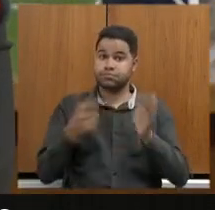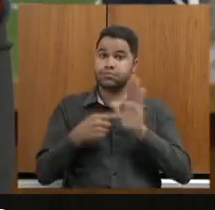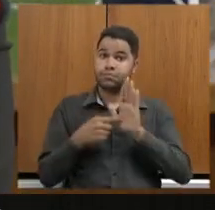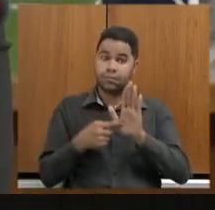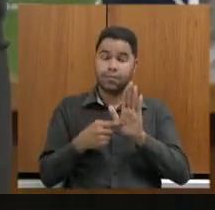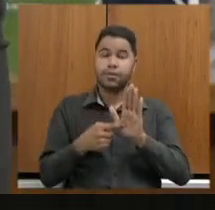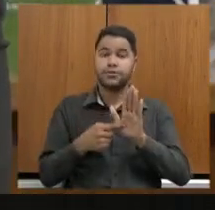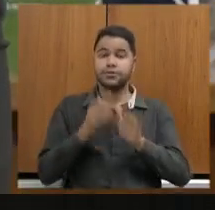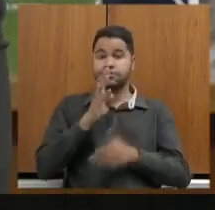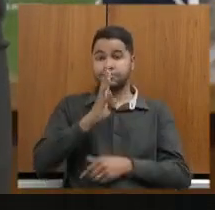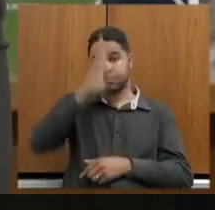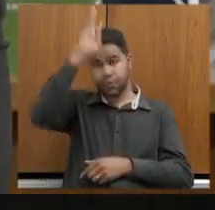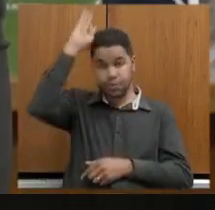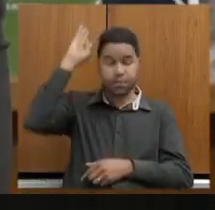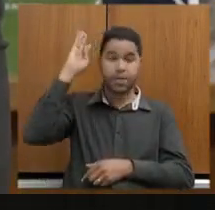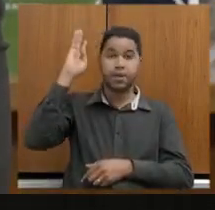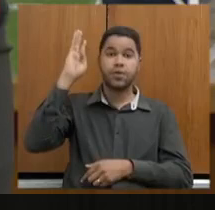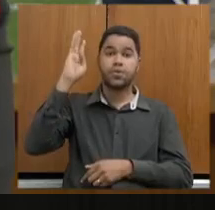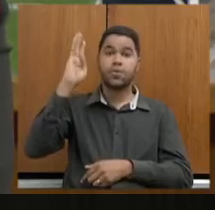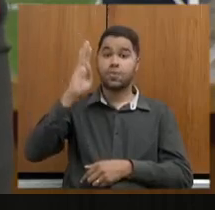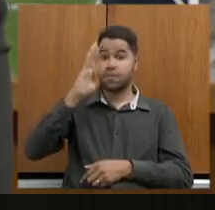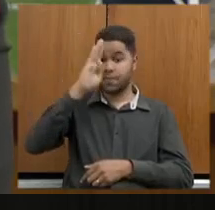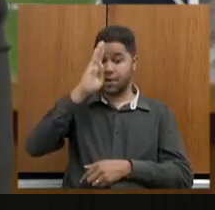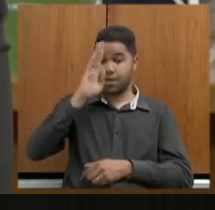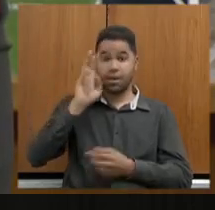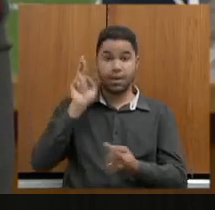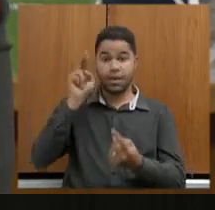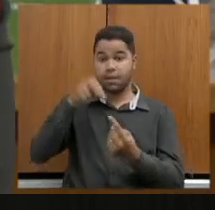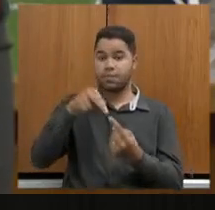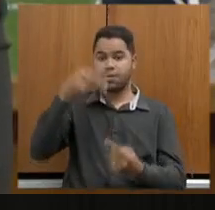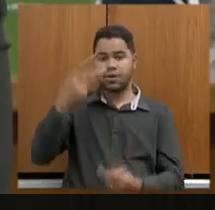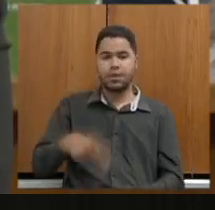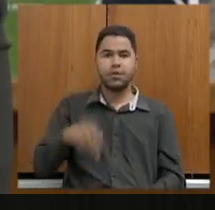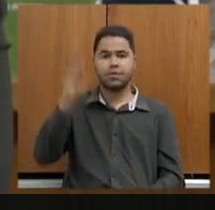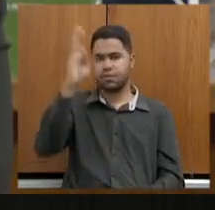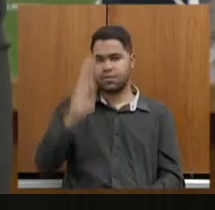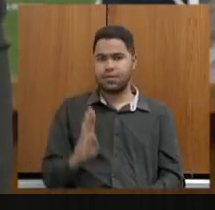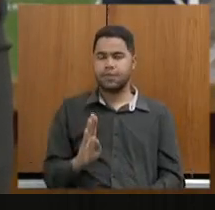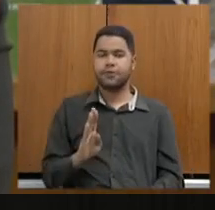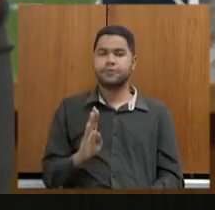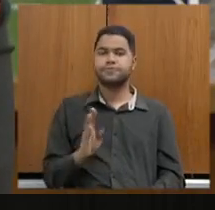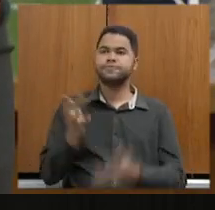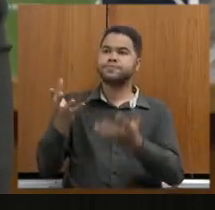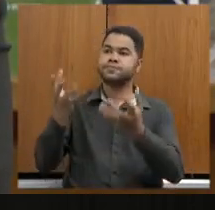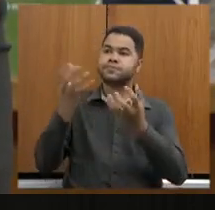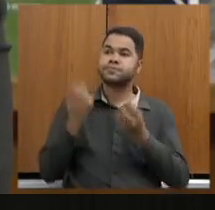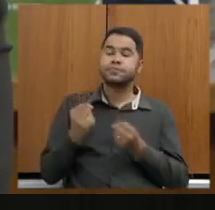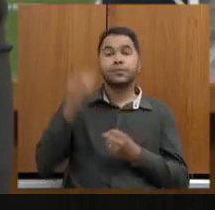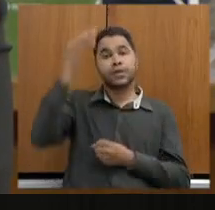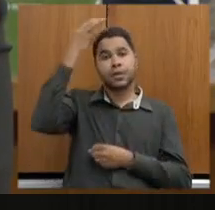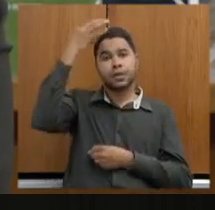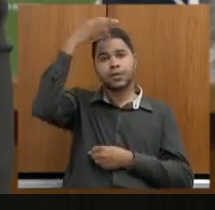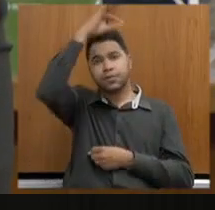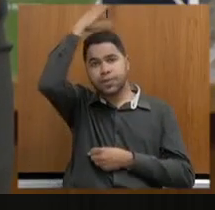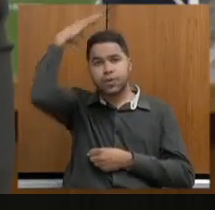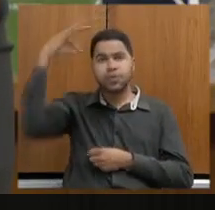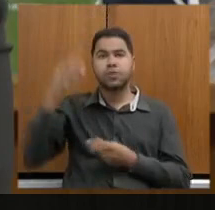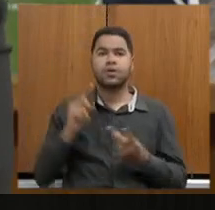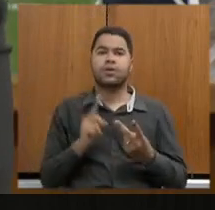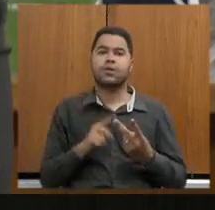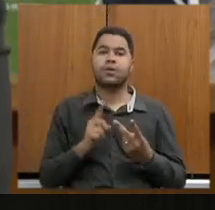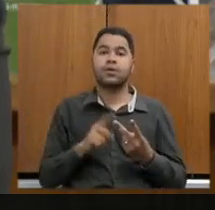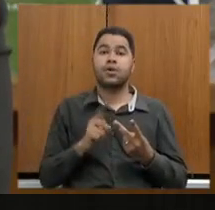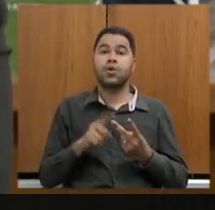aqui é que esse Bombeiro Militar hoje ele é referência no Brasil nós recebemos Cadetes aqui do Espírito Santo recebemos